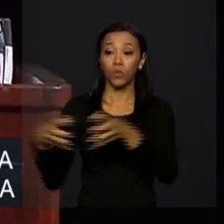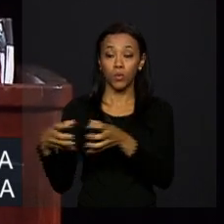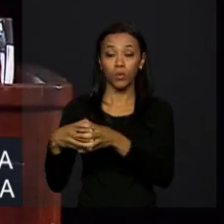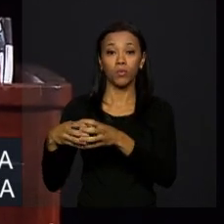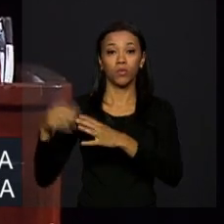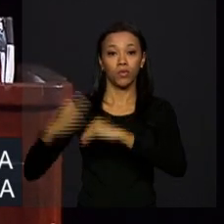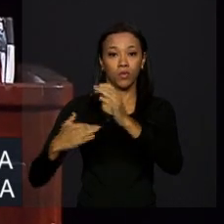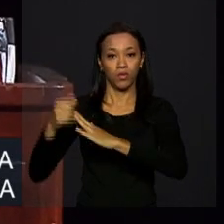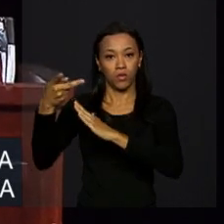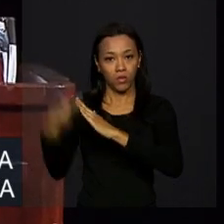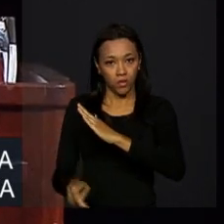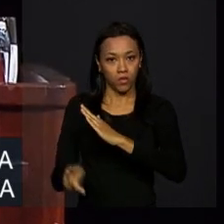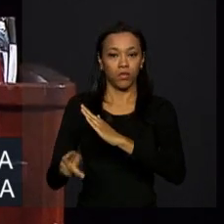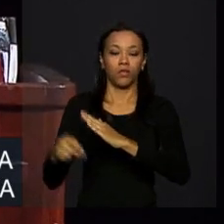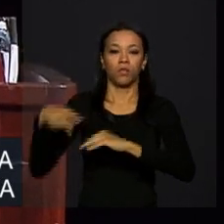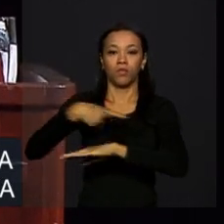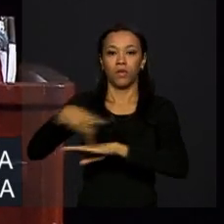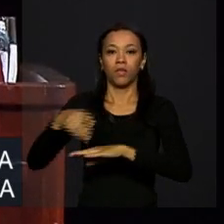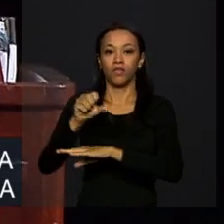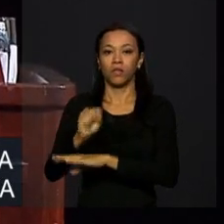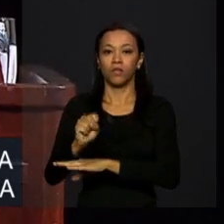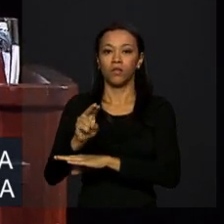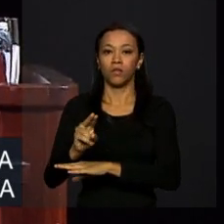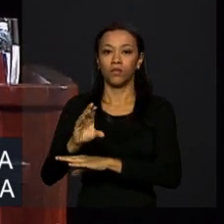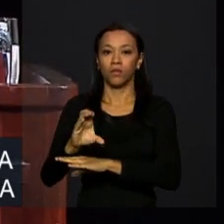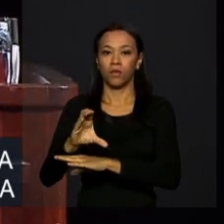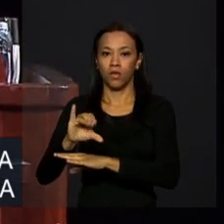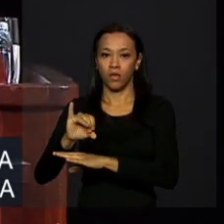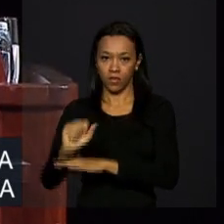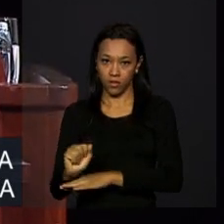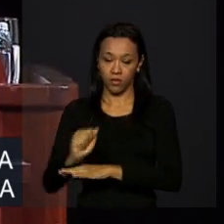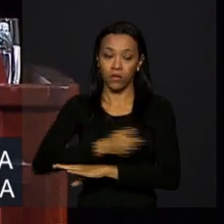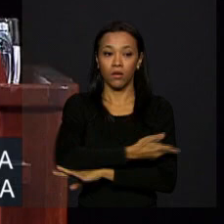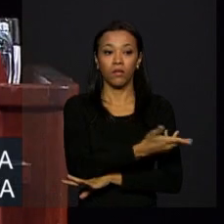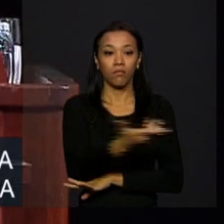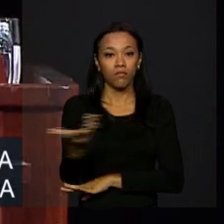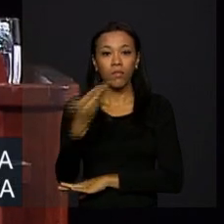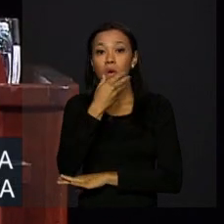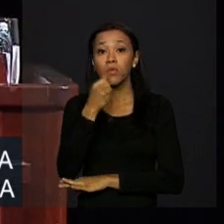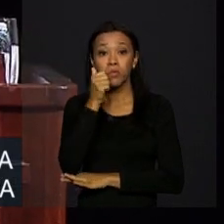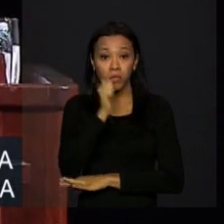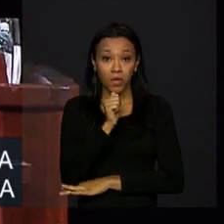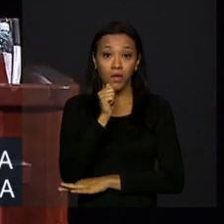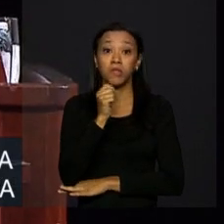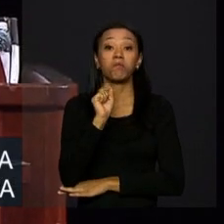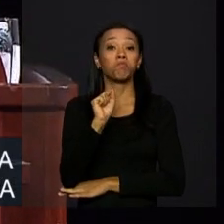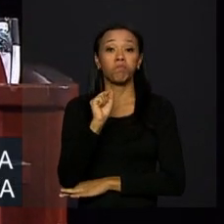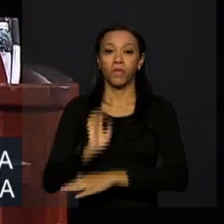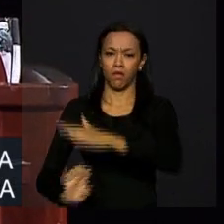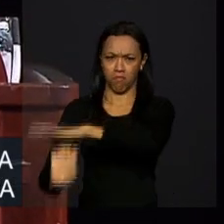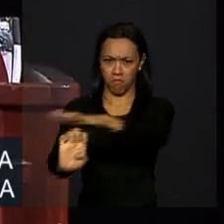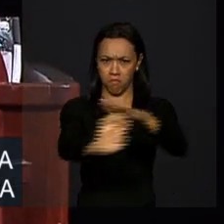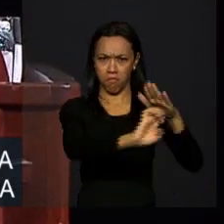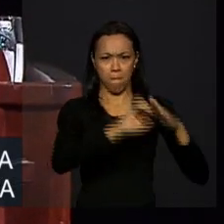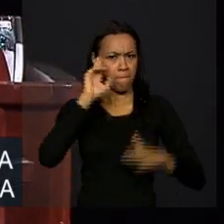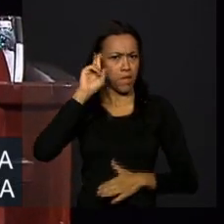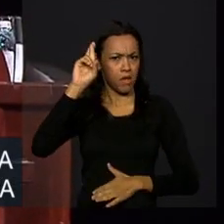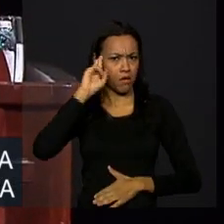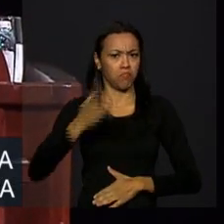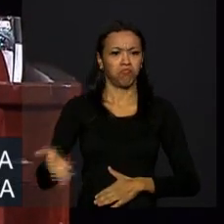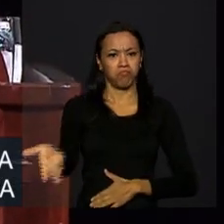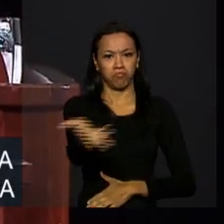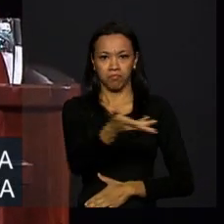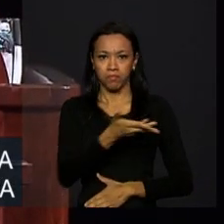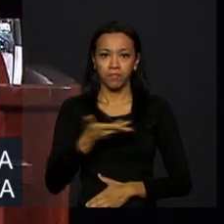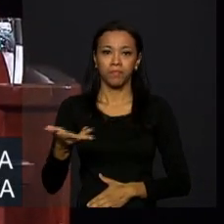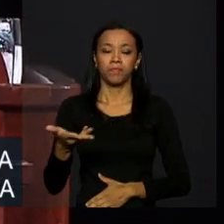sueca senhoras e senhores empresários senhoras